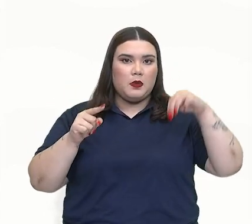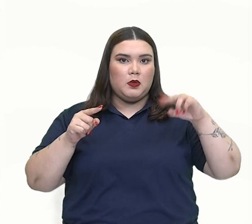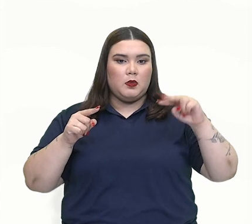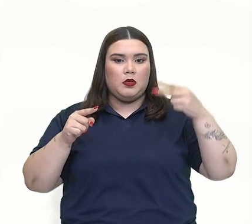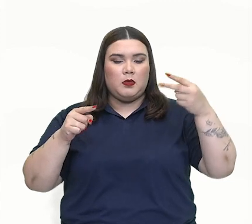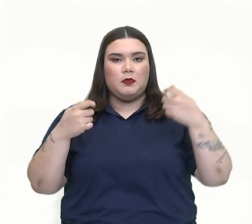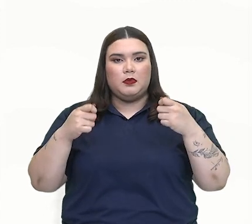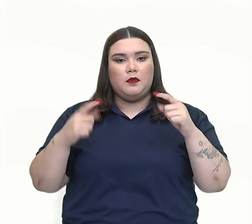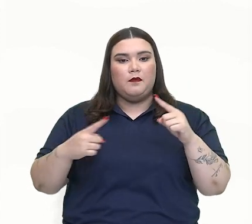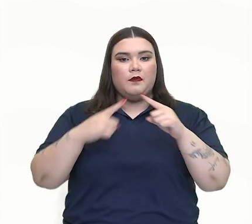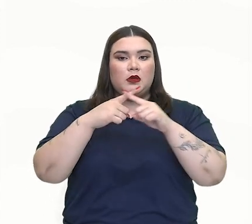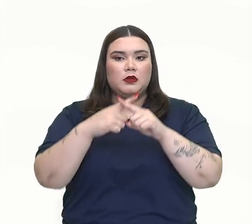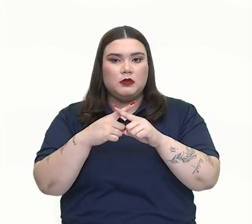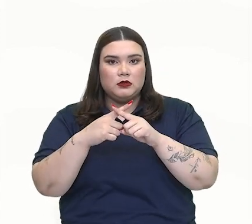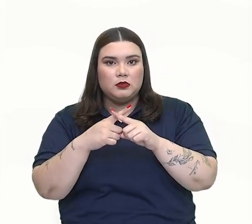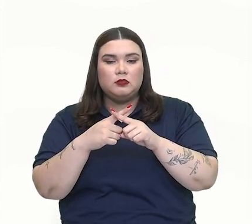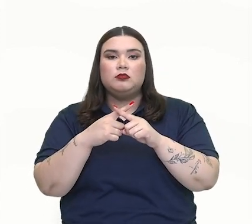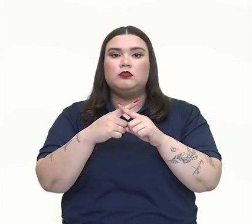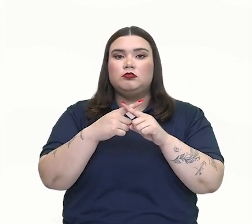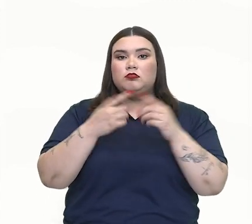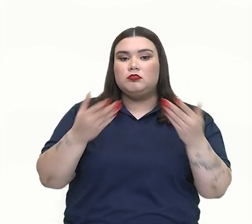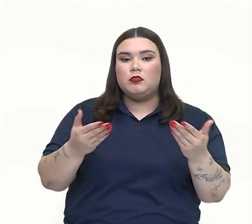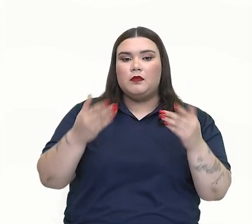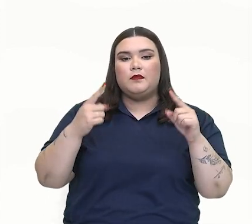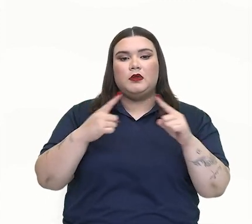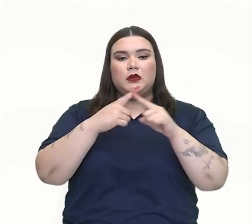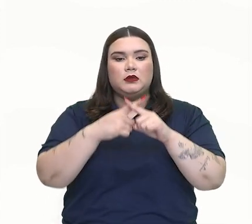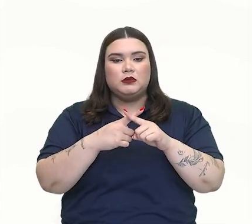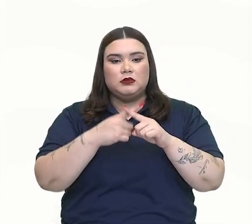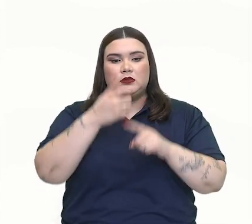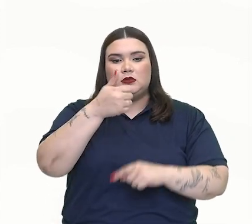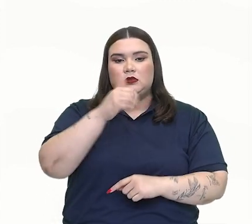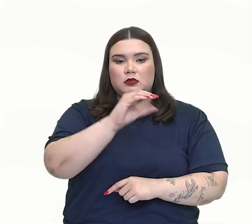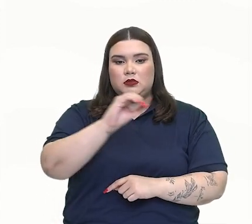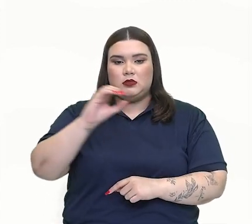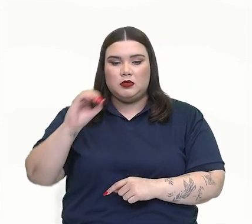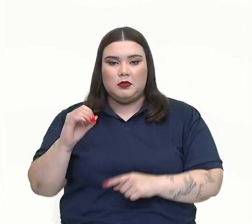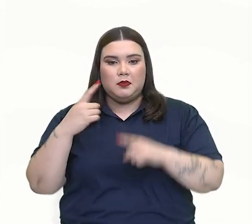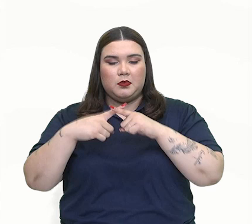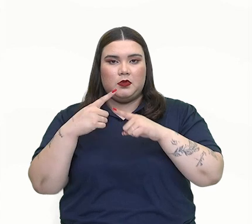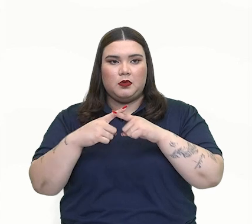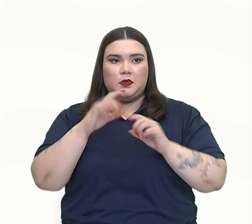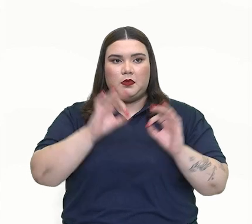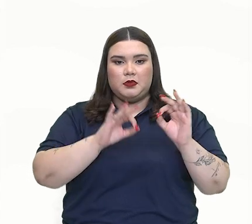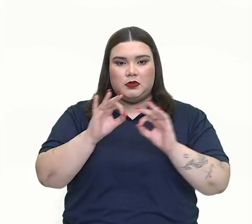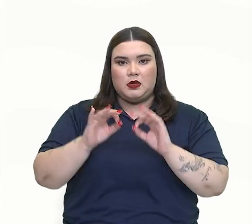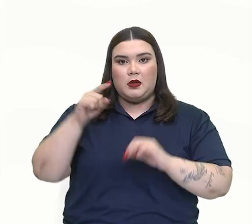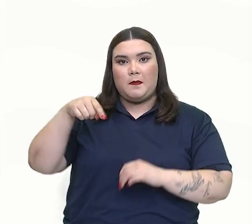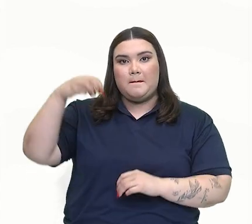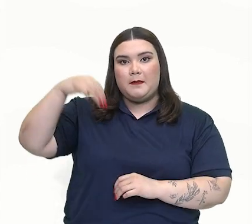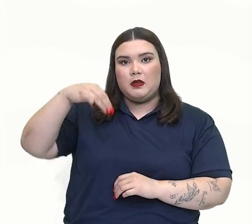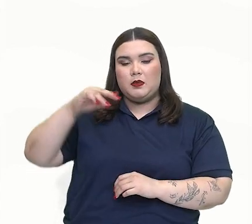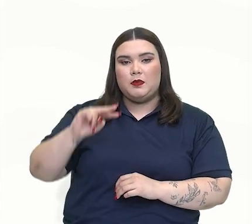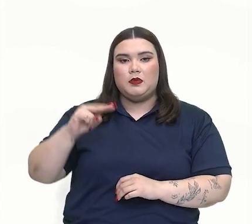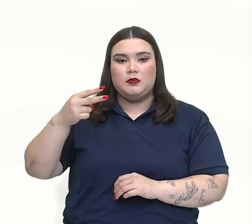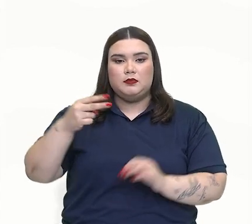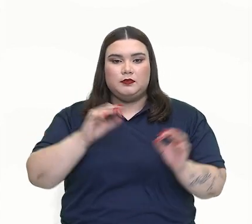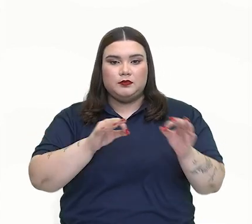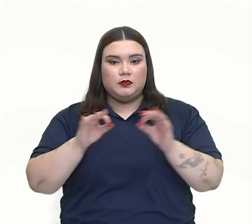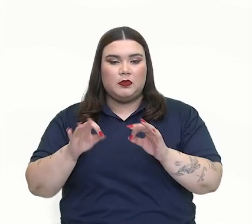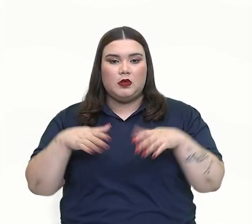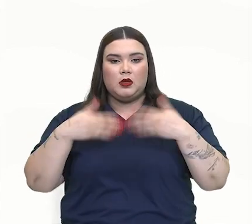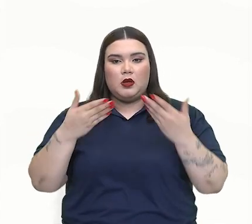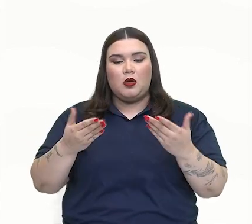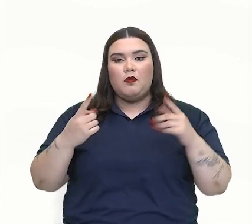uma multiplicação. Multiplicação por quanto agora? Por 100, tá? Porque eu estou trabalhando com metragem quadrada. Então, nesse